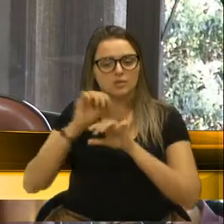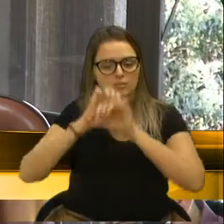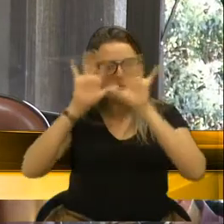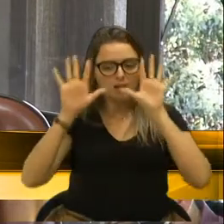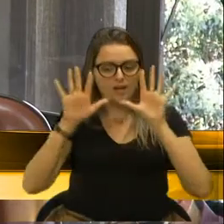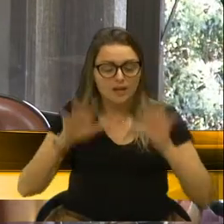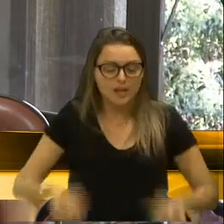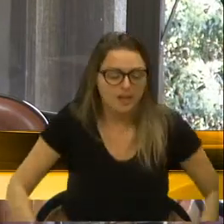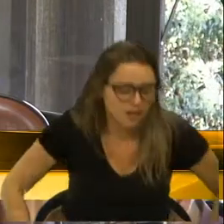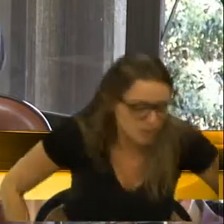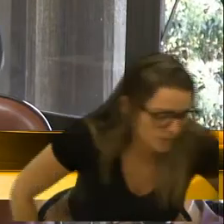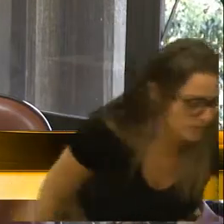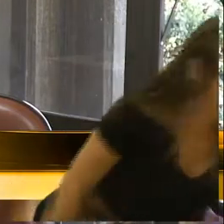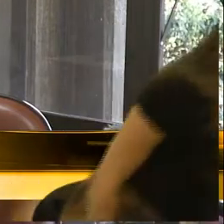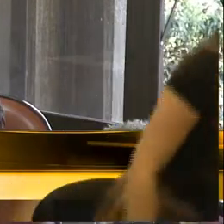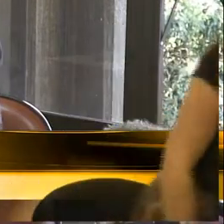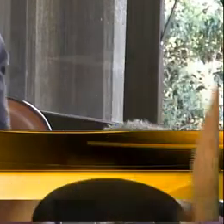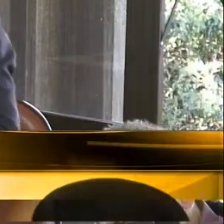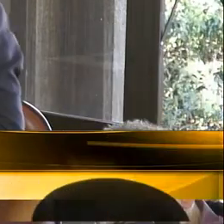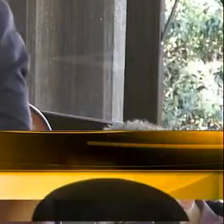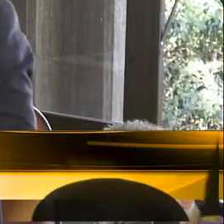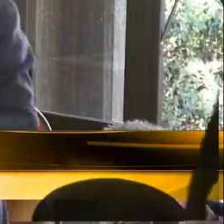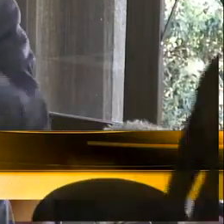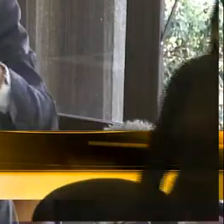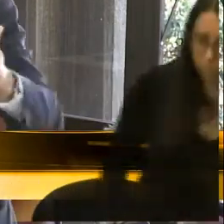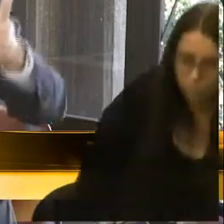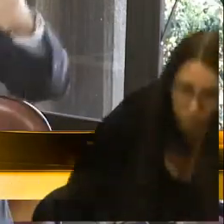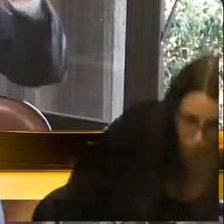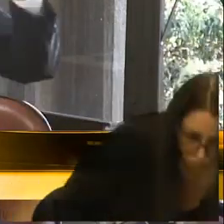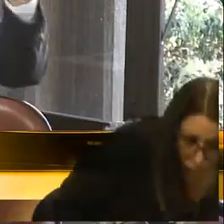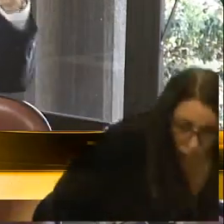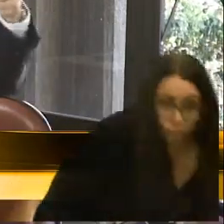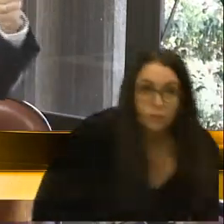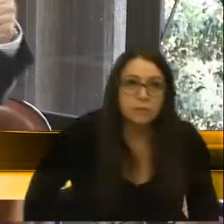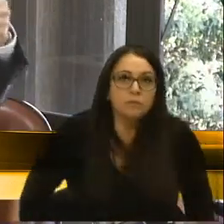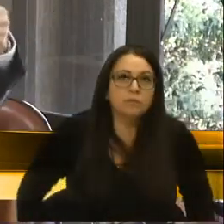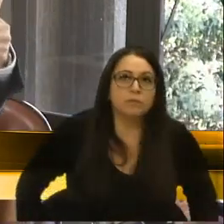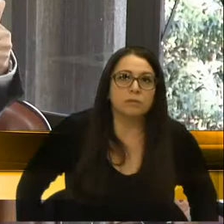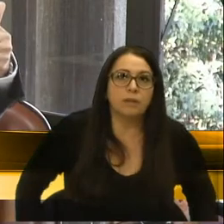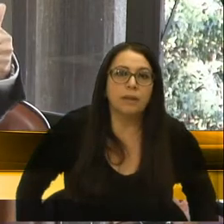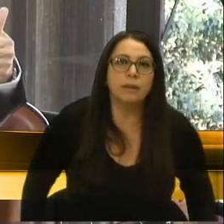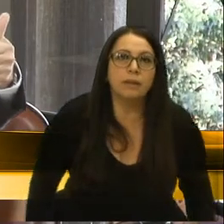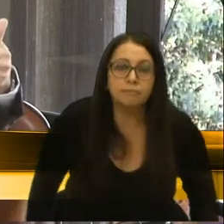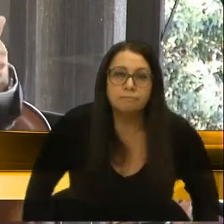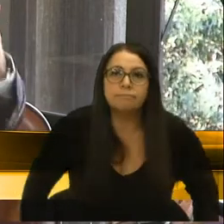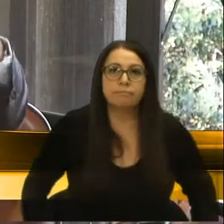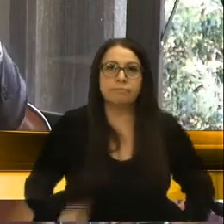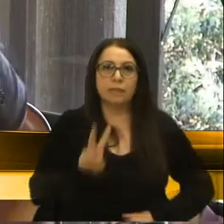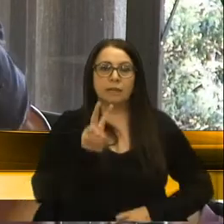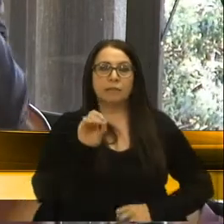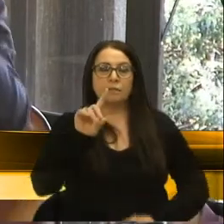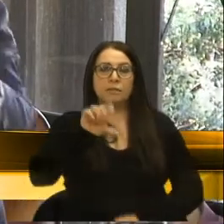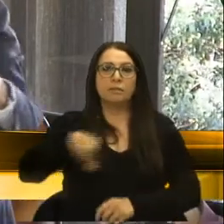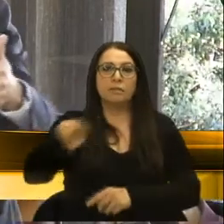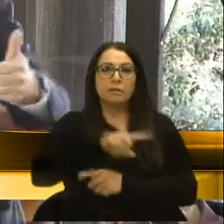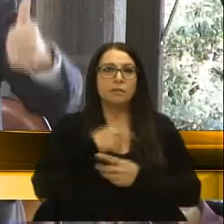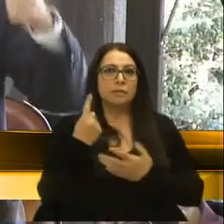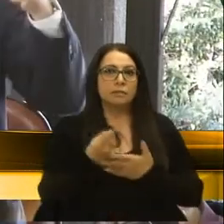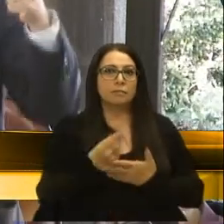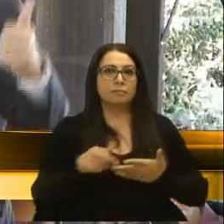né? Tem legislação que ampara esse convênio. Nós temos a Lei 13.019, que trata do regime